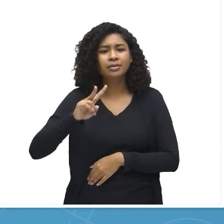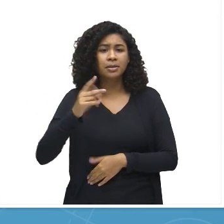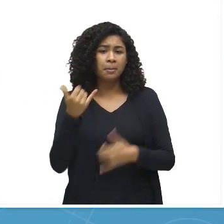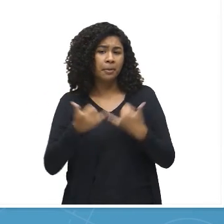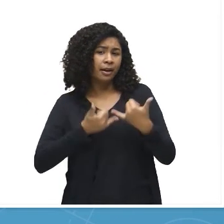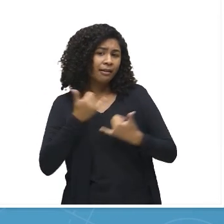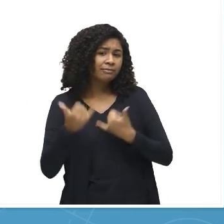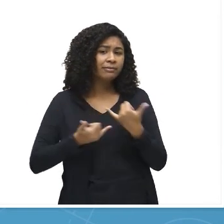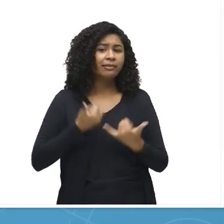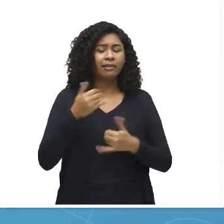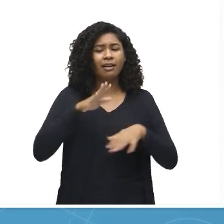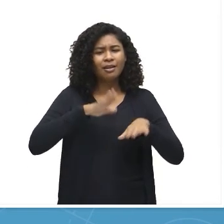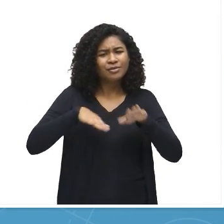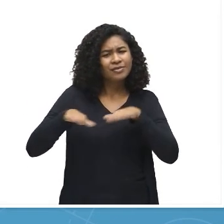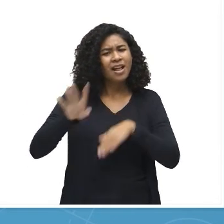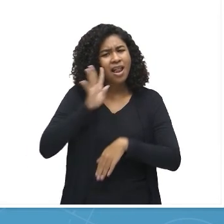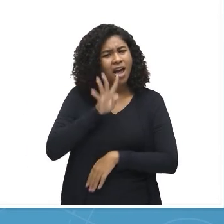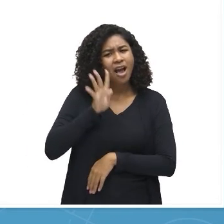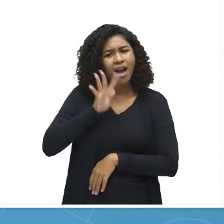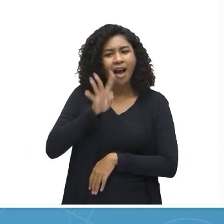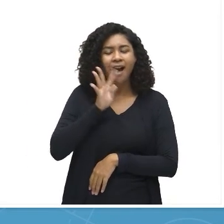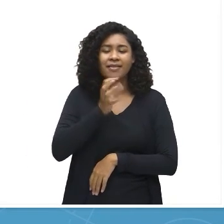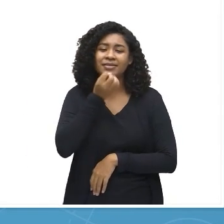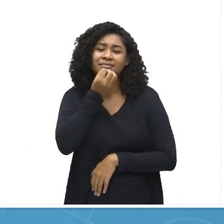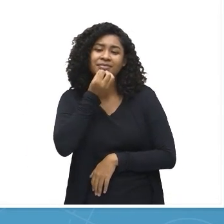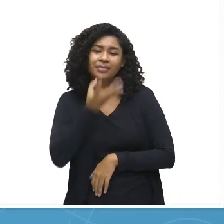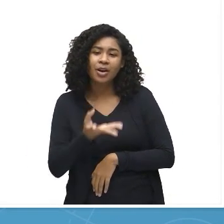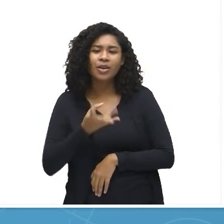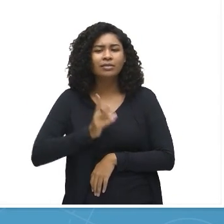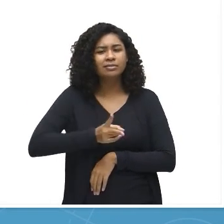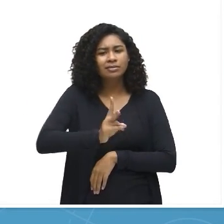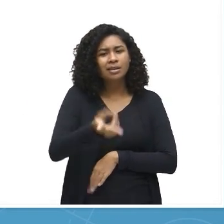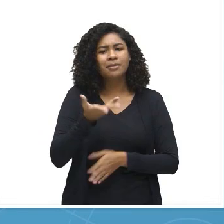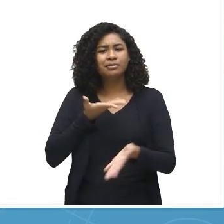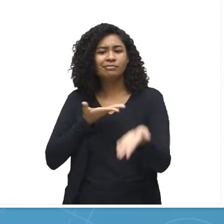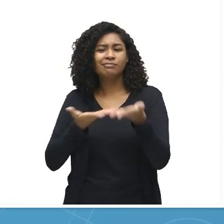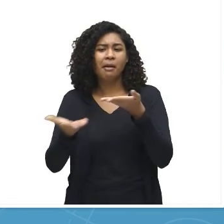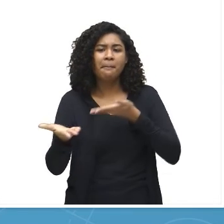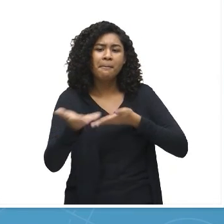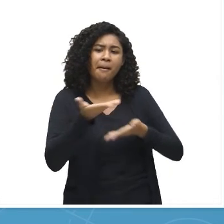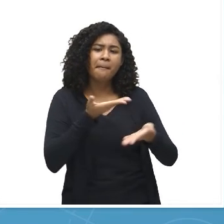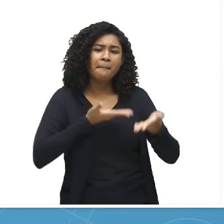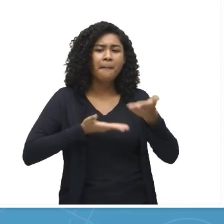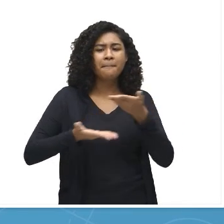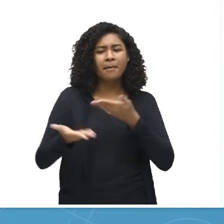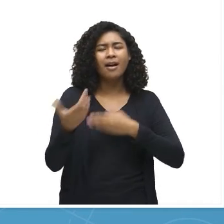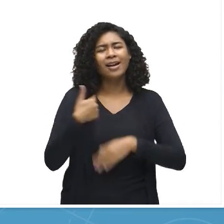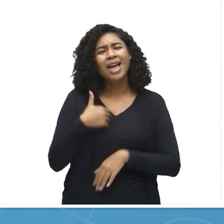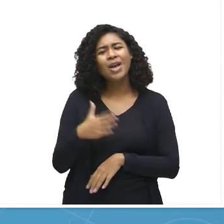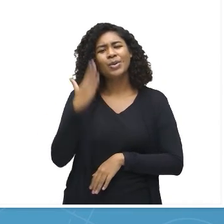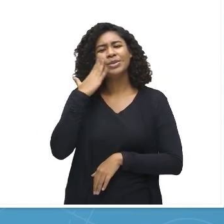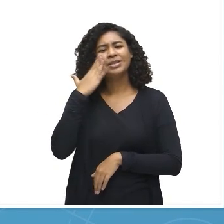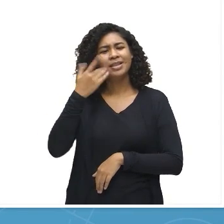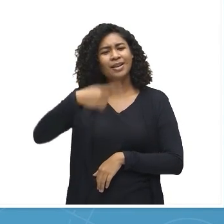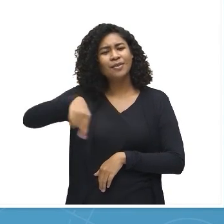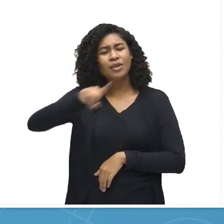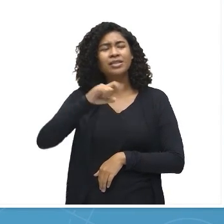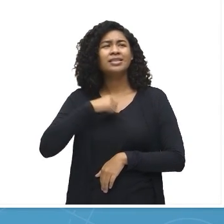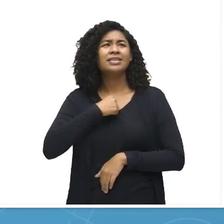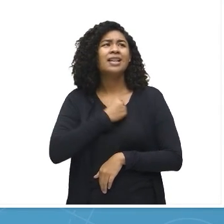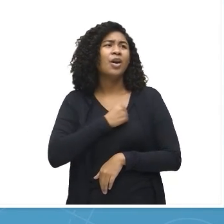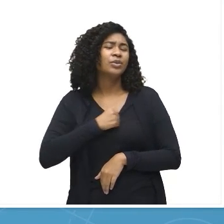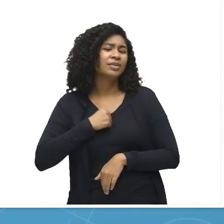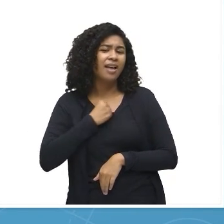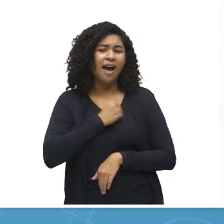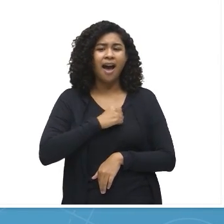é legal, é bacana, porque a gente está aí interagindo nesse momento. Eu sei que todo mundo está sentindo falta